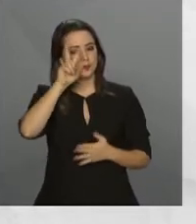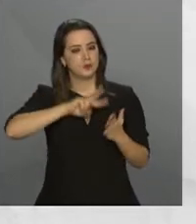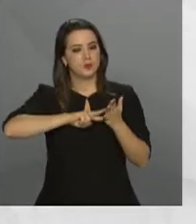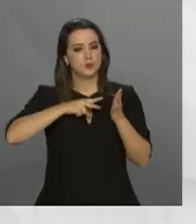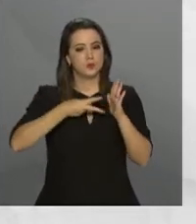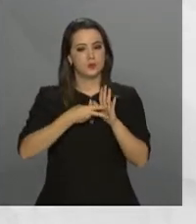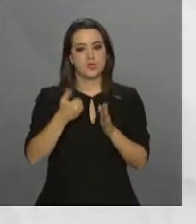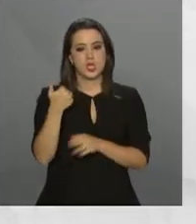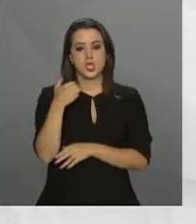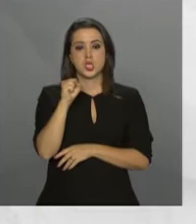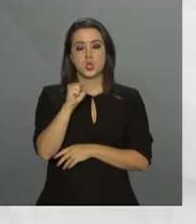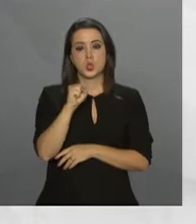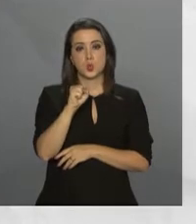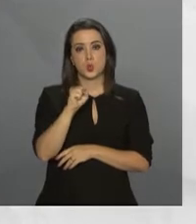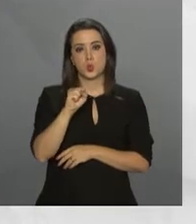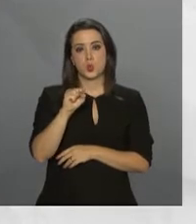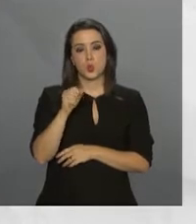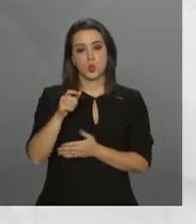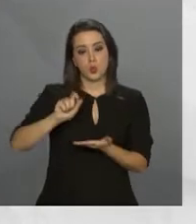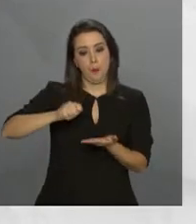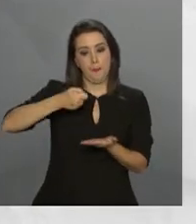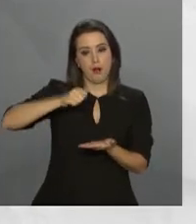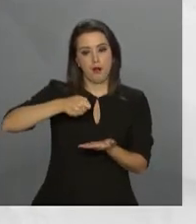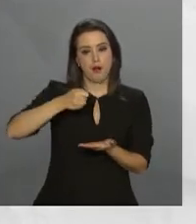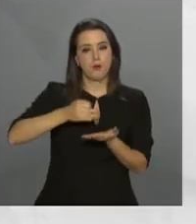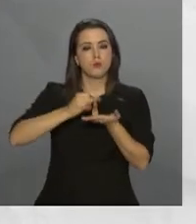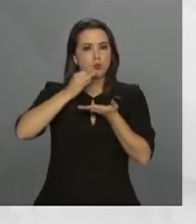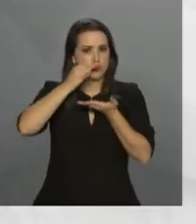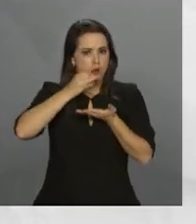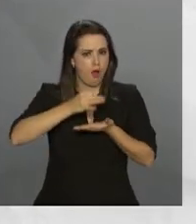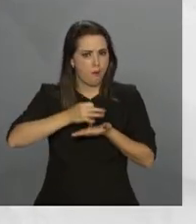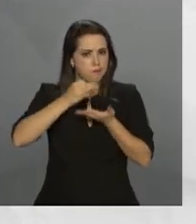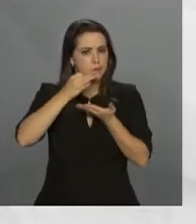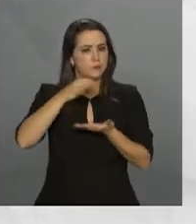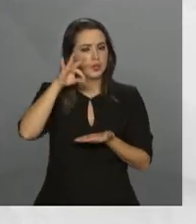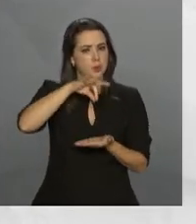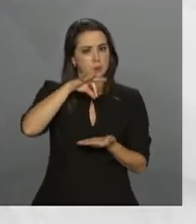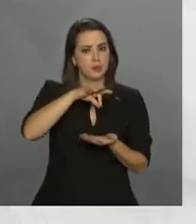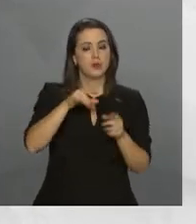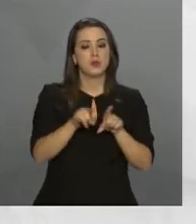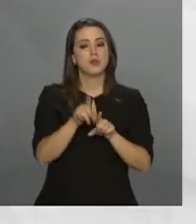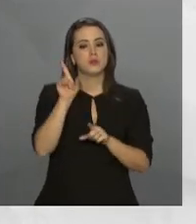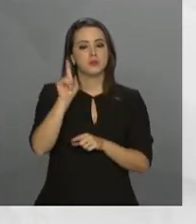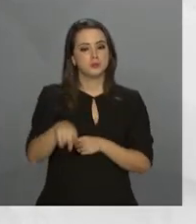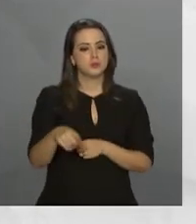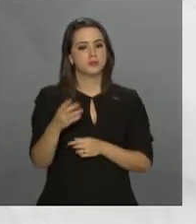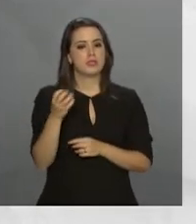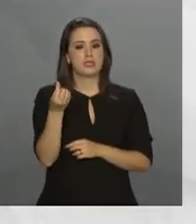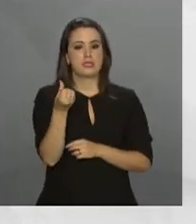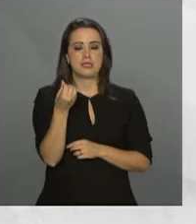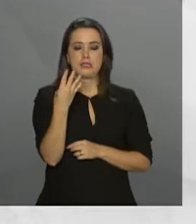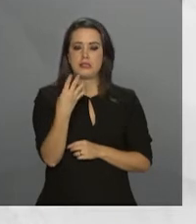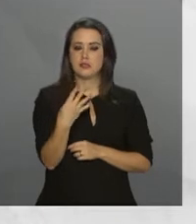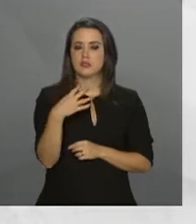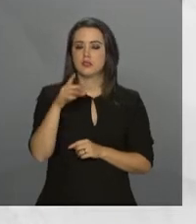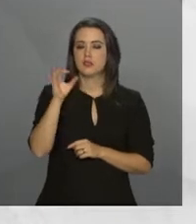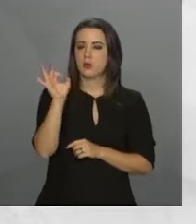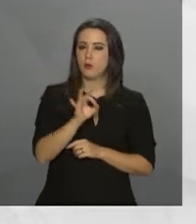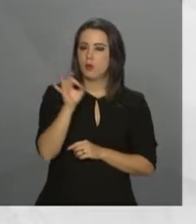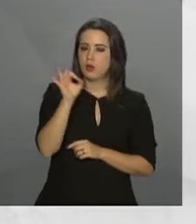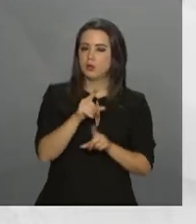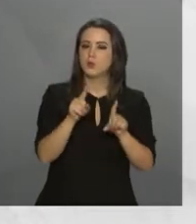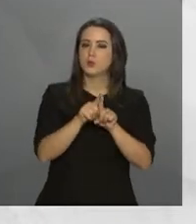dezoito colheres de chá 64% desse consumo e de açúcar adicionado aos alimentos e 36